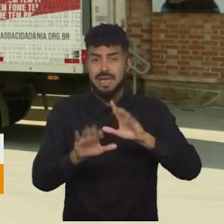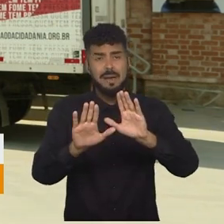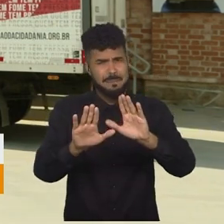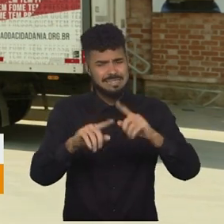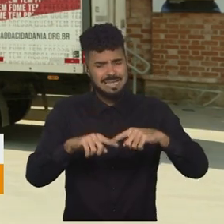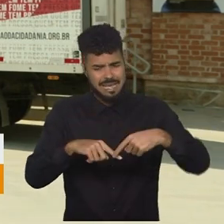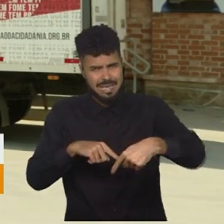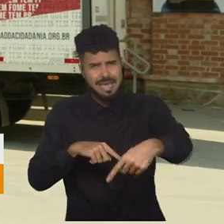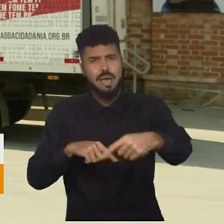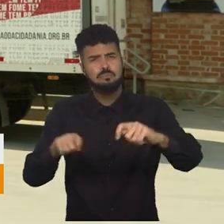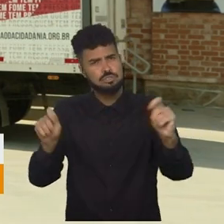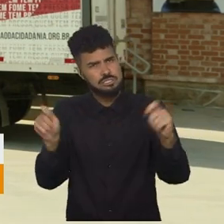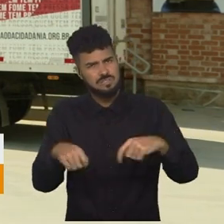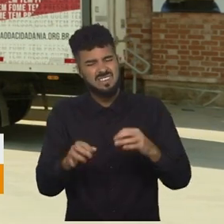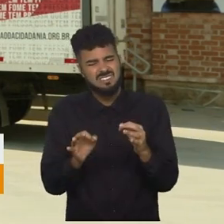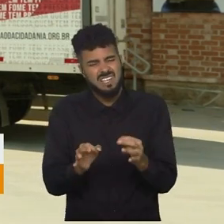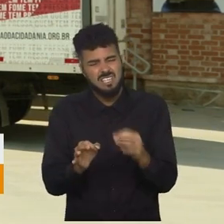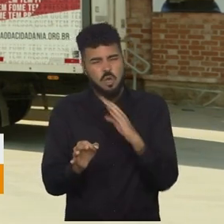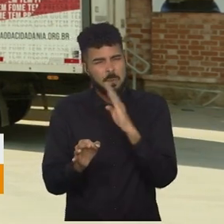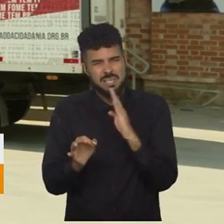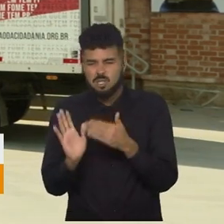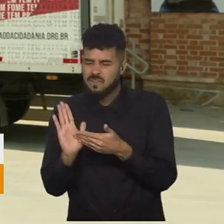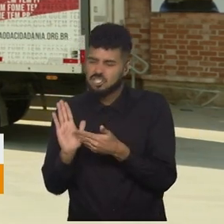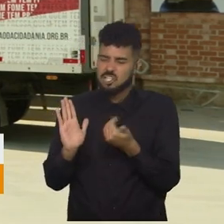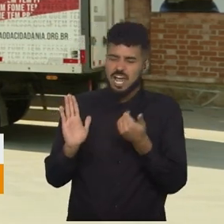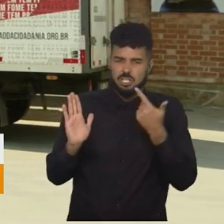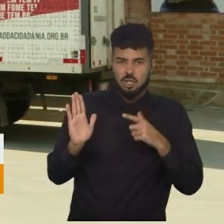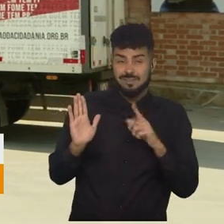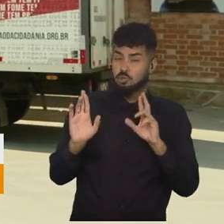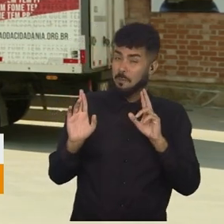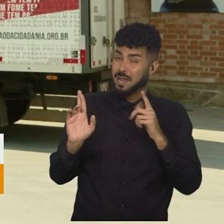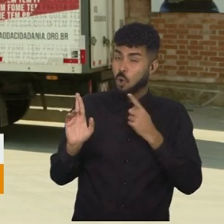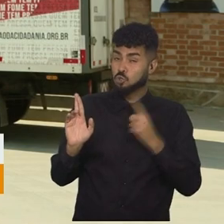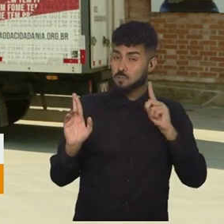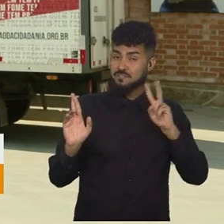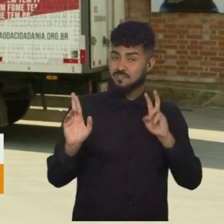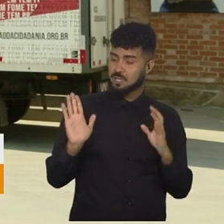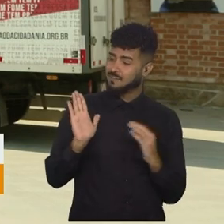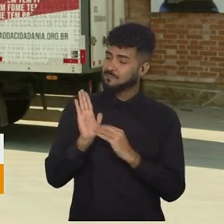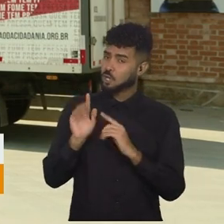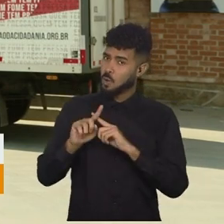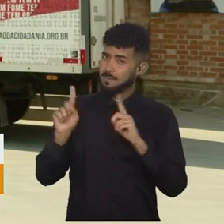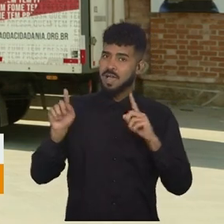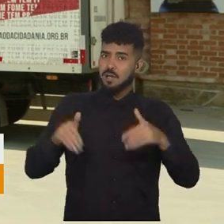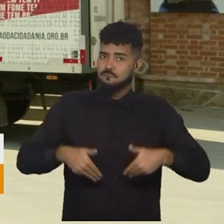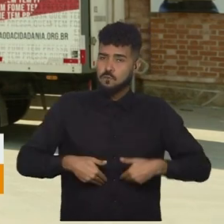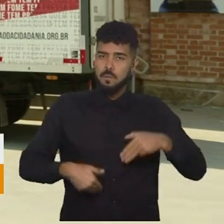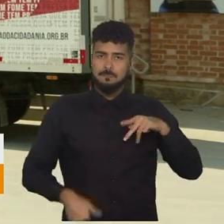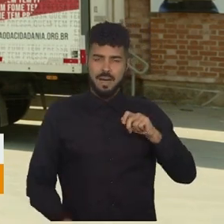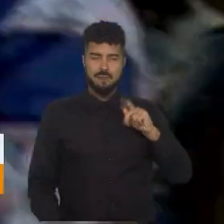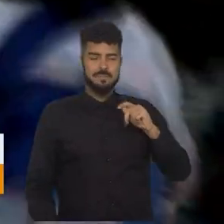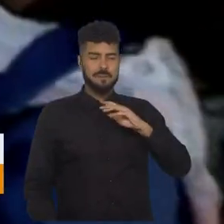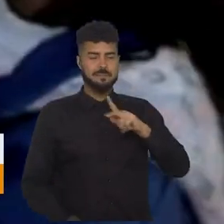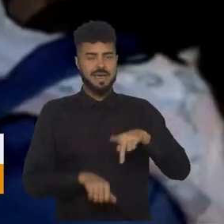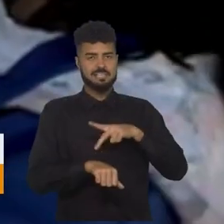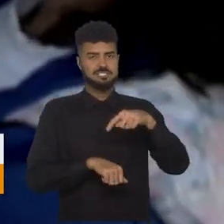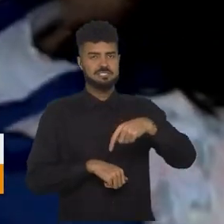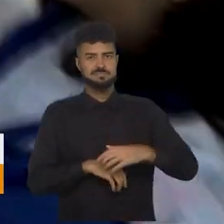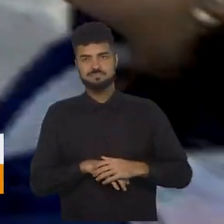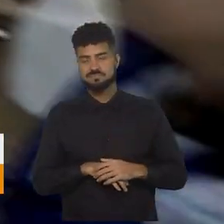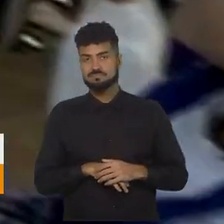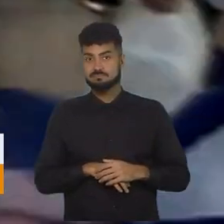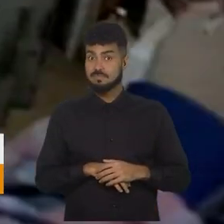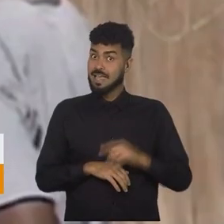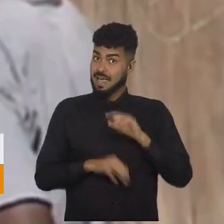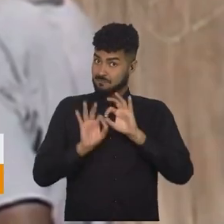gente com certeza vai sair de novo e quem sabe pela última vez do mapa da fome nesse país. Mais uma vez, quem